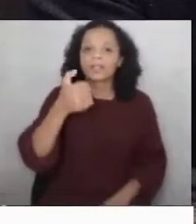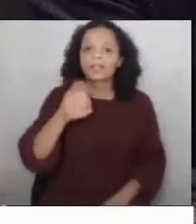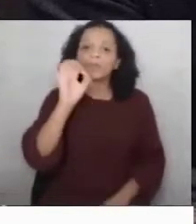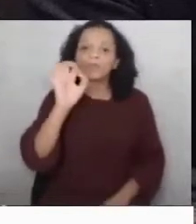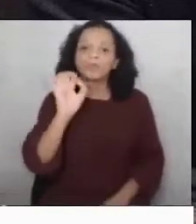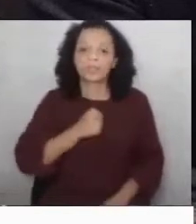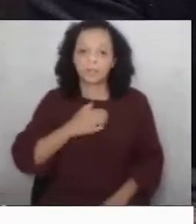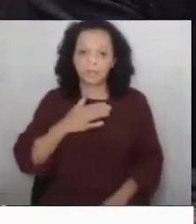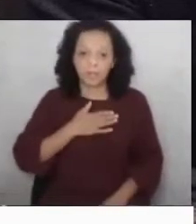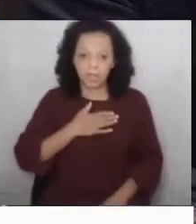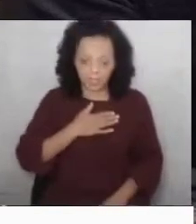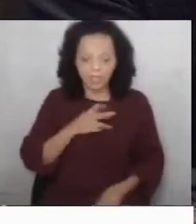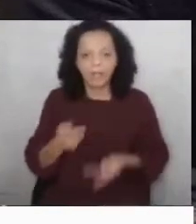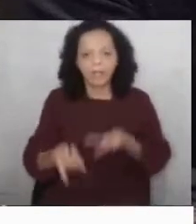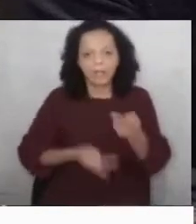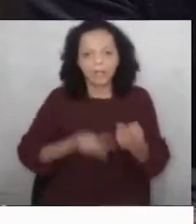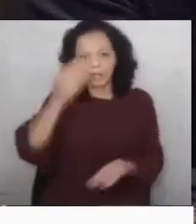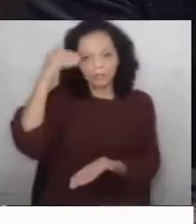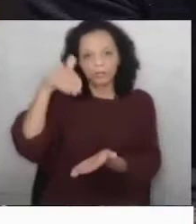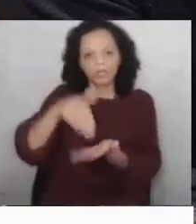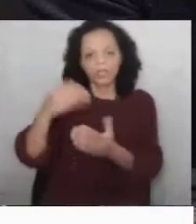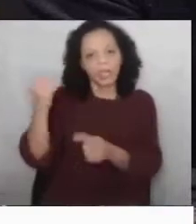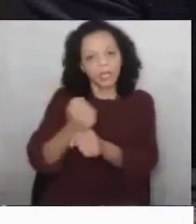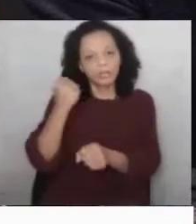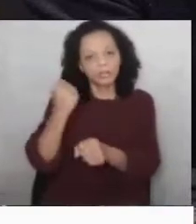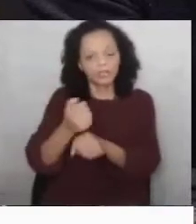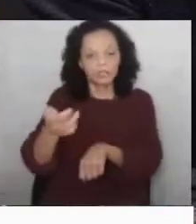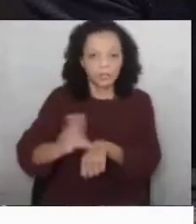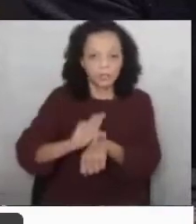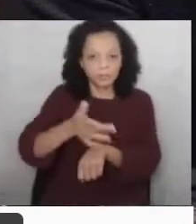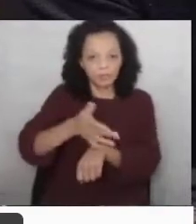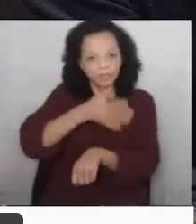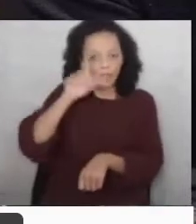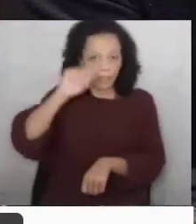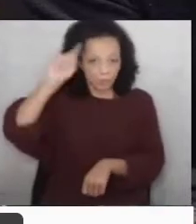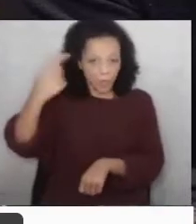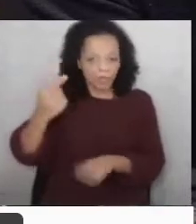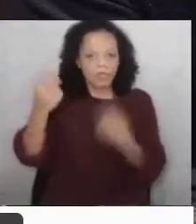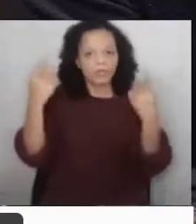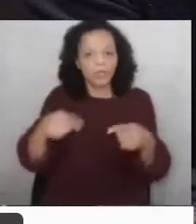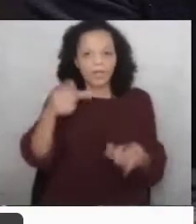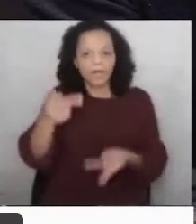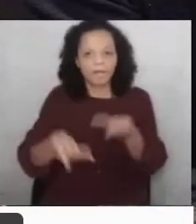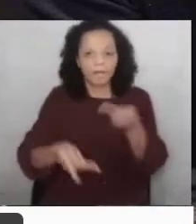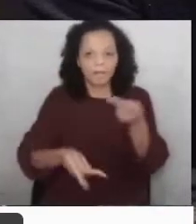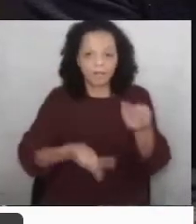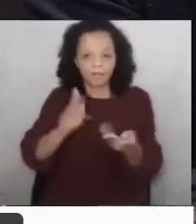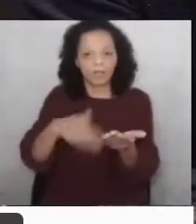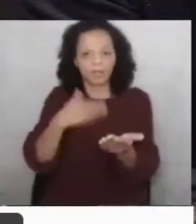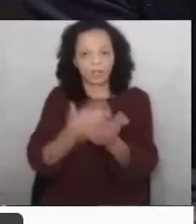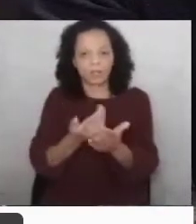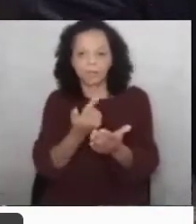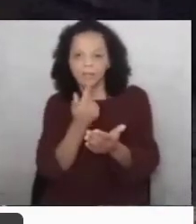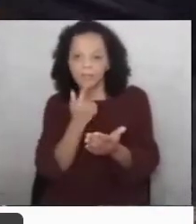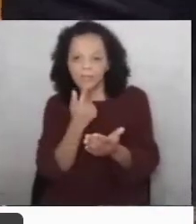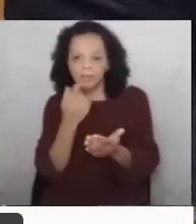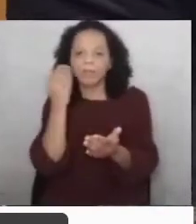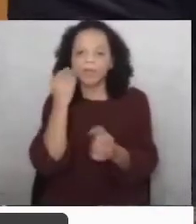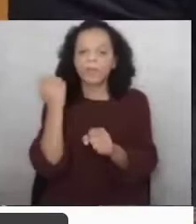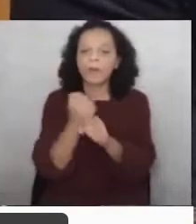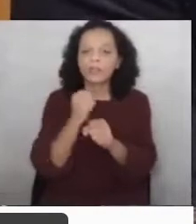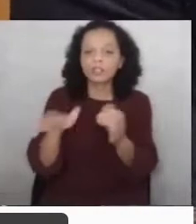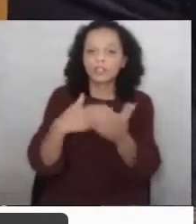avaliam os resultados das ações de sensibilização e sabemos que só com uma avaliação se consegue medir a eficiência dessas ações